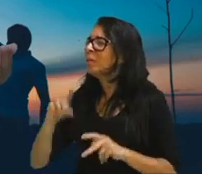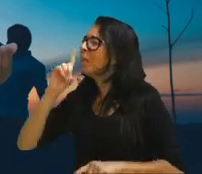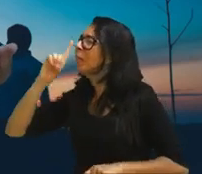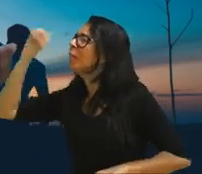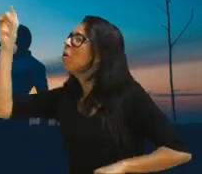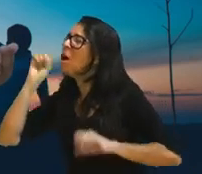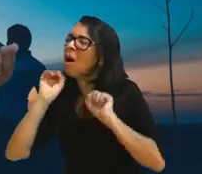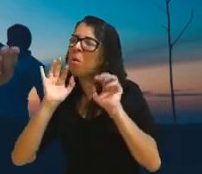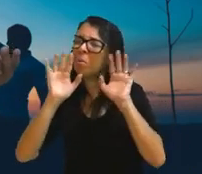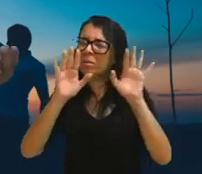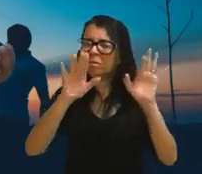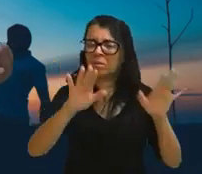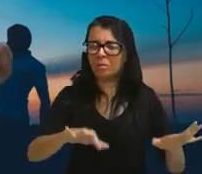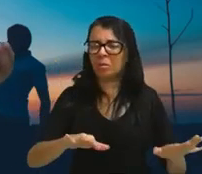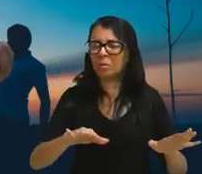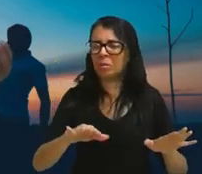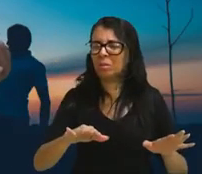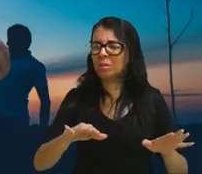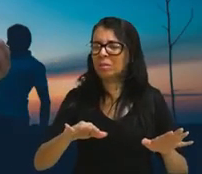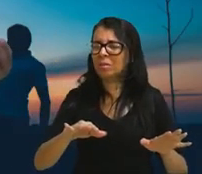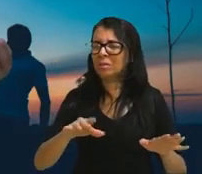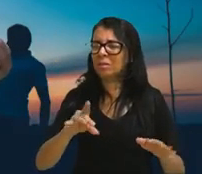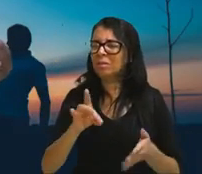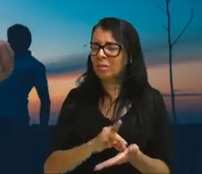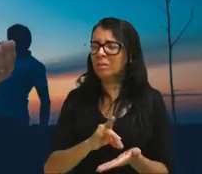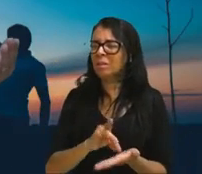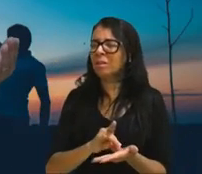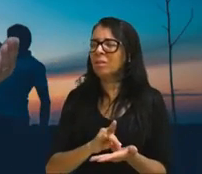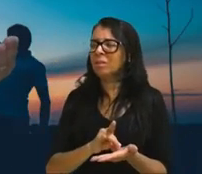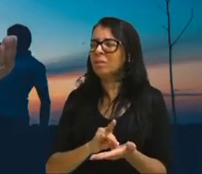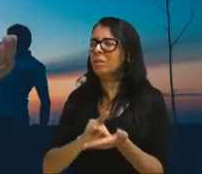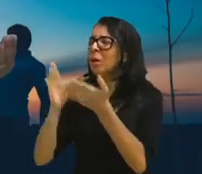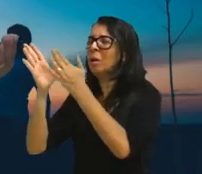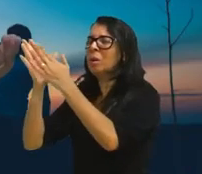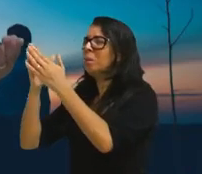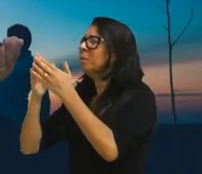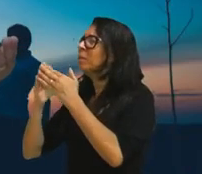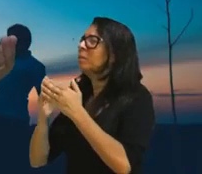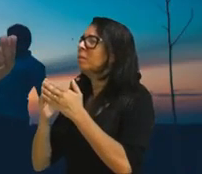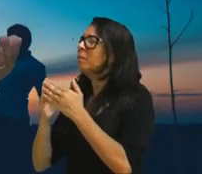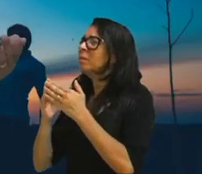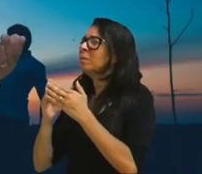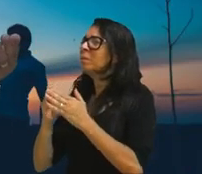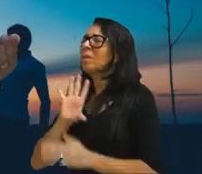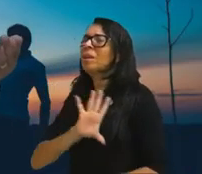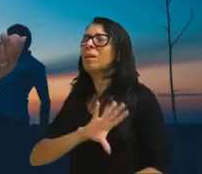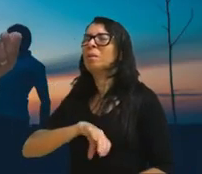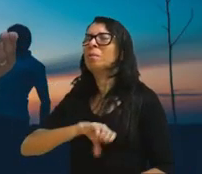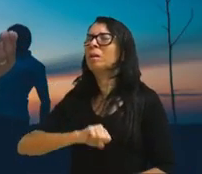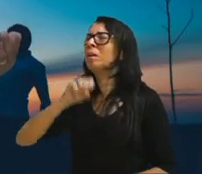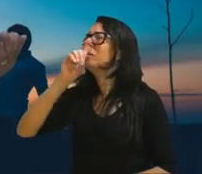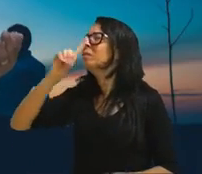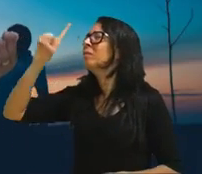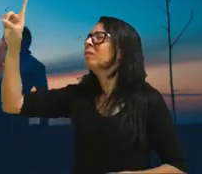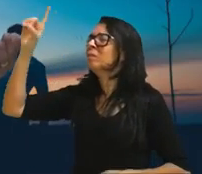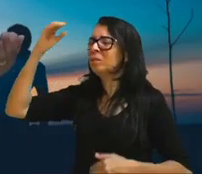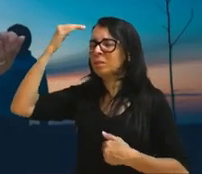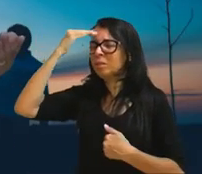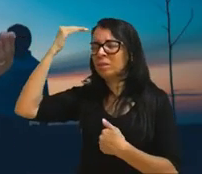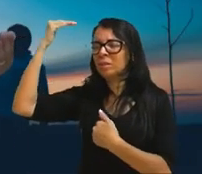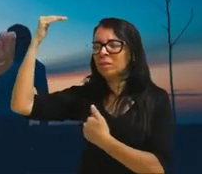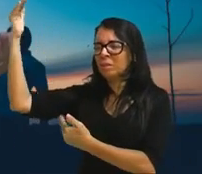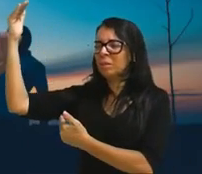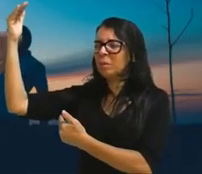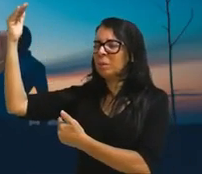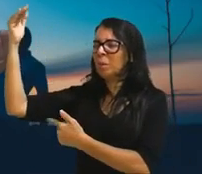Que pessoas, ó Pai, possam estar testemunhando como é bom servir o Senhor, ó Pai. Amado Deus, eterno Pai, eu te agradeço, Senhor, porque